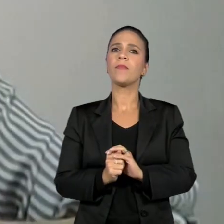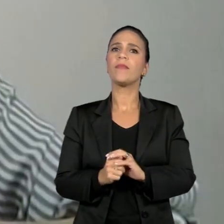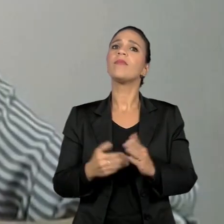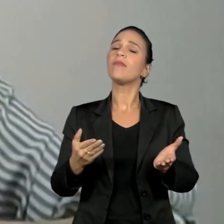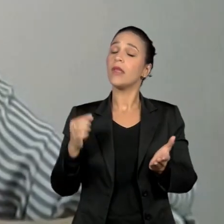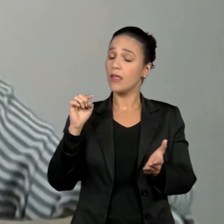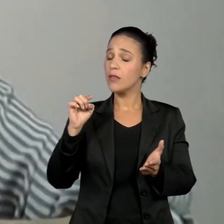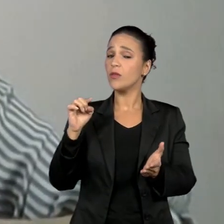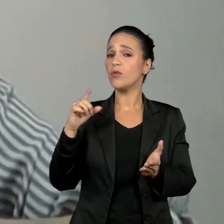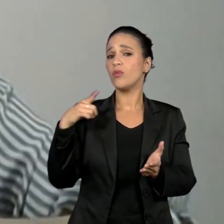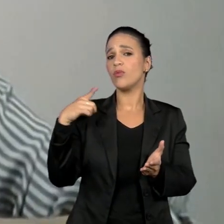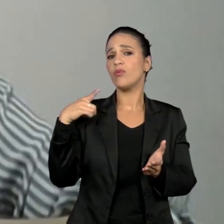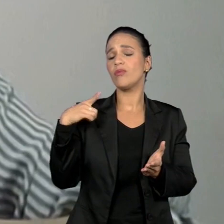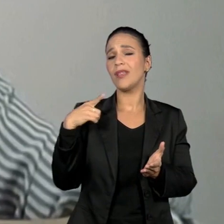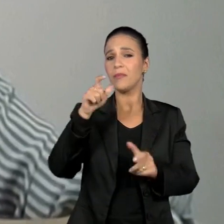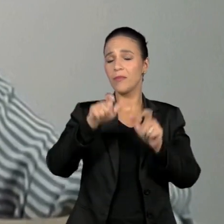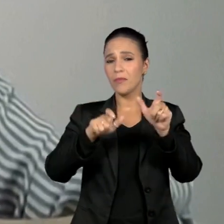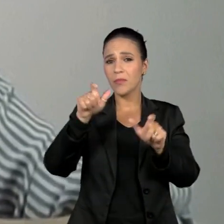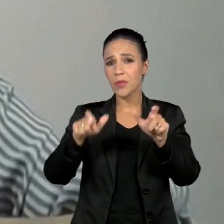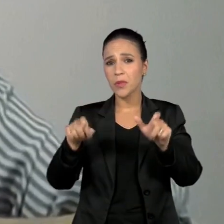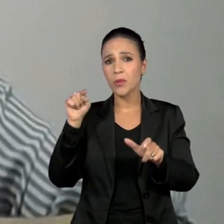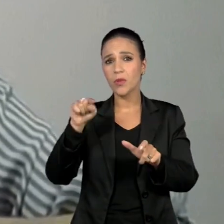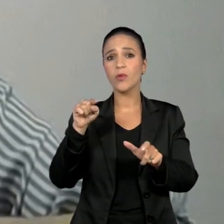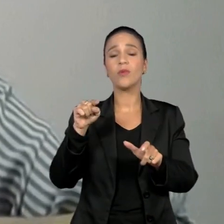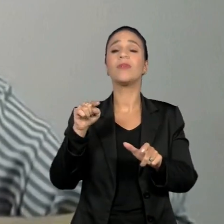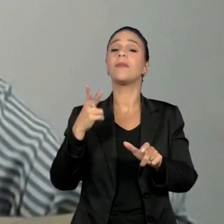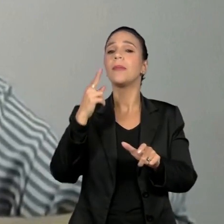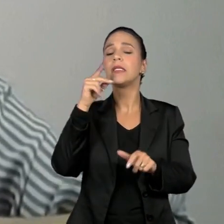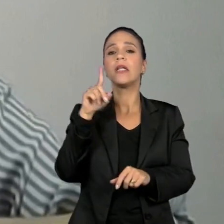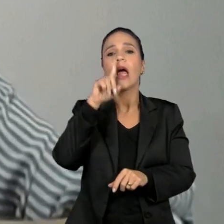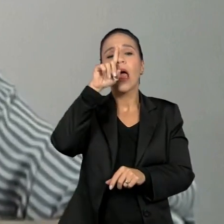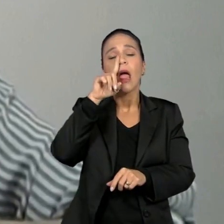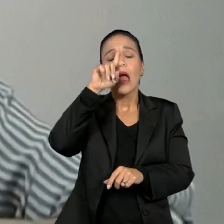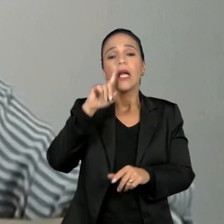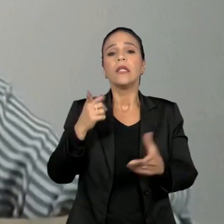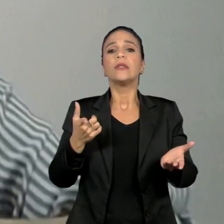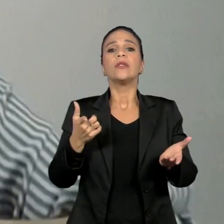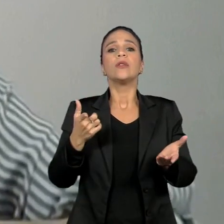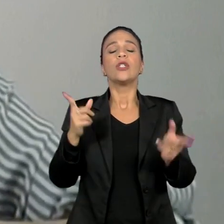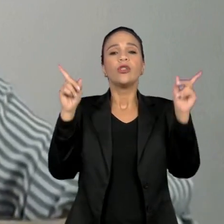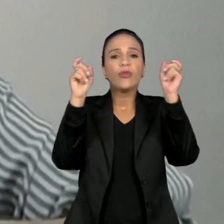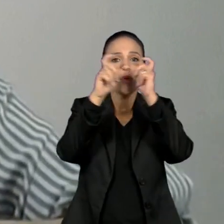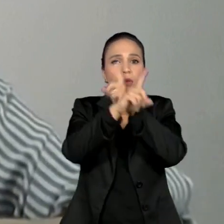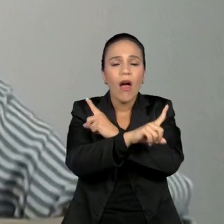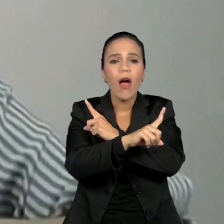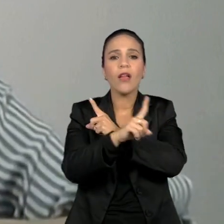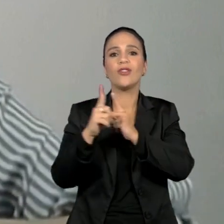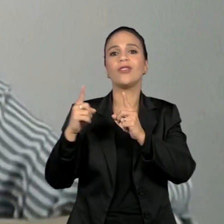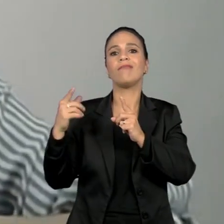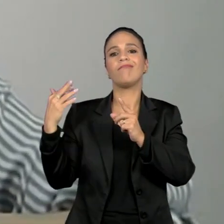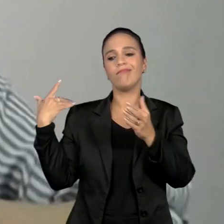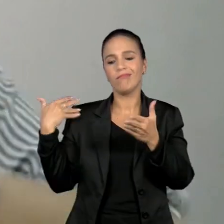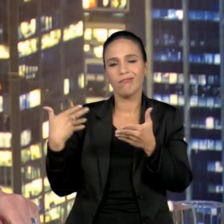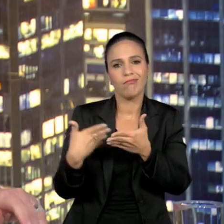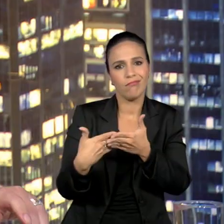de desplaçamento interno, muitas vezes, antes de optar pela migração internacional. Então,